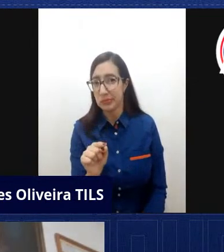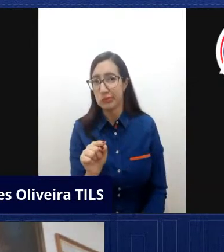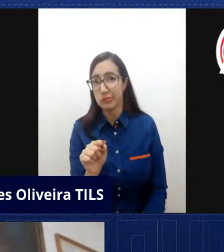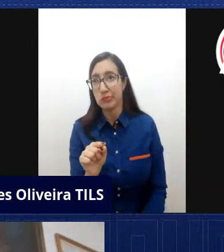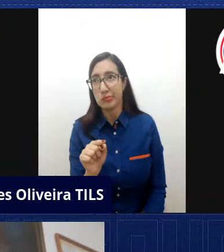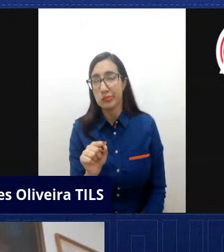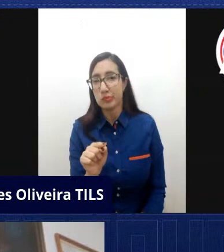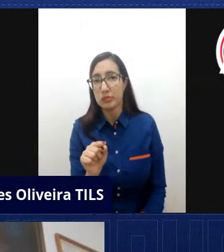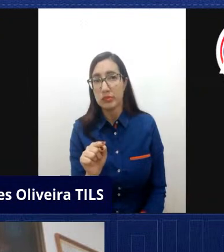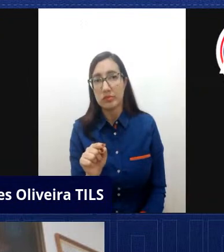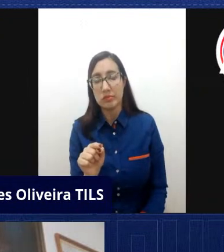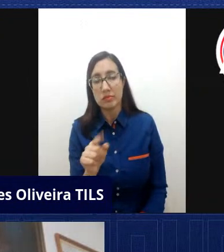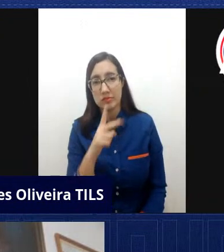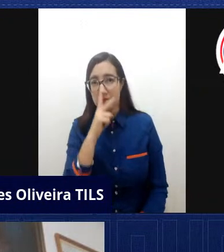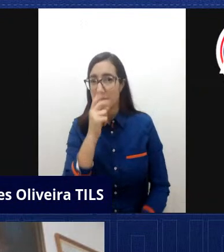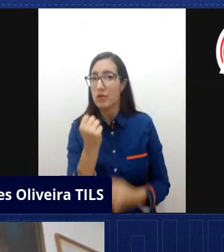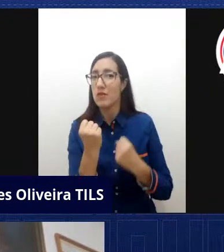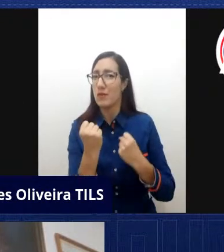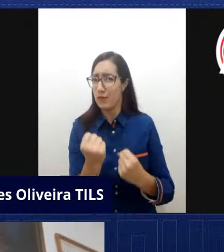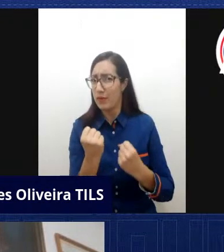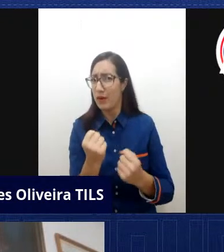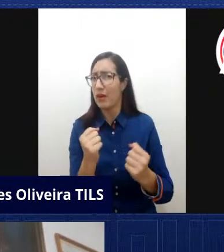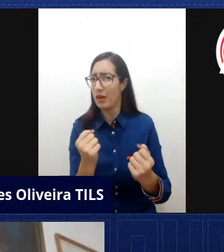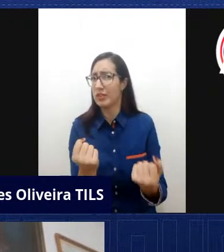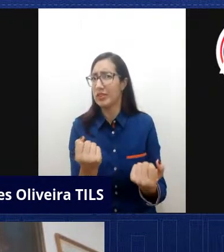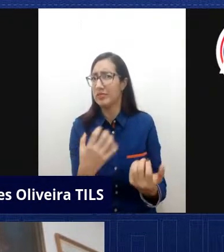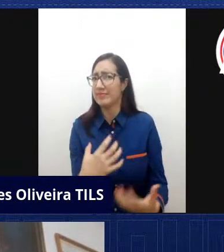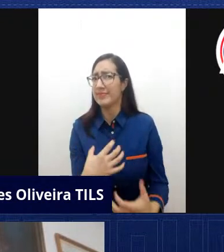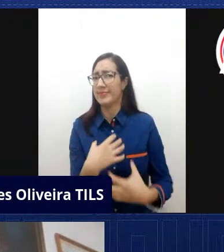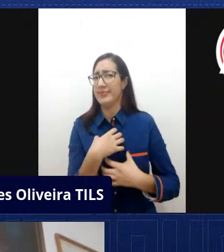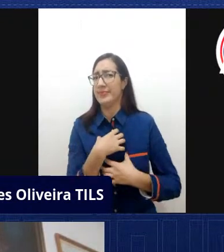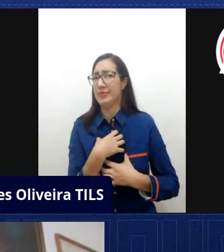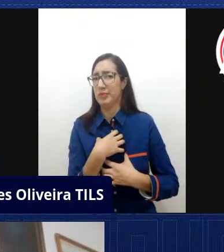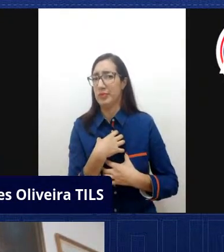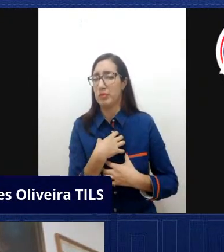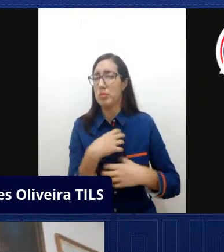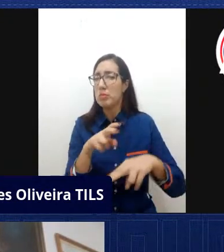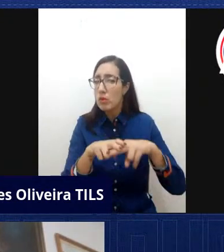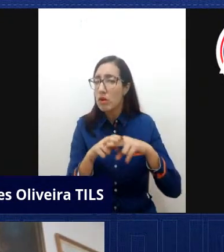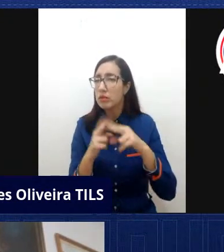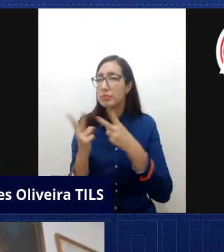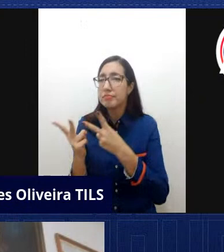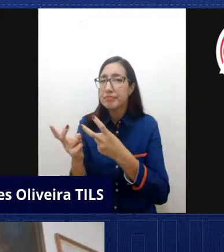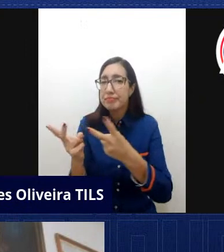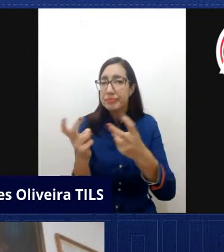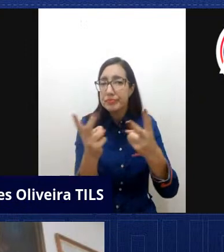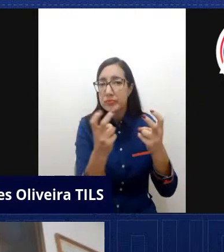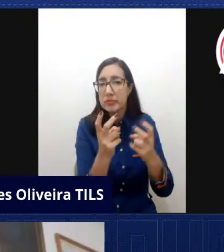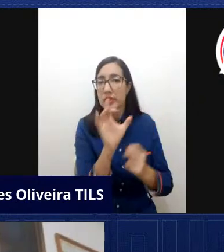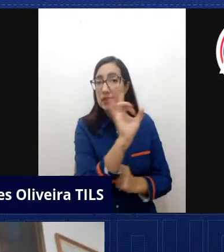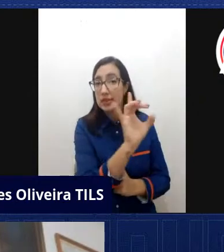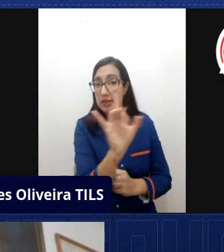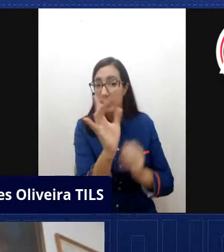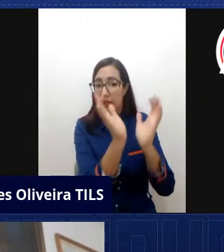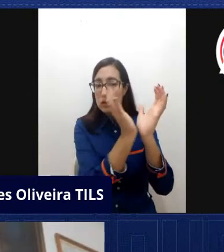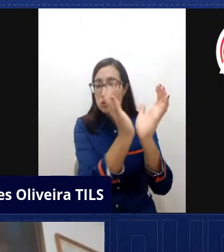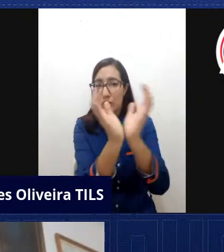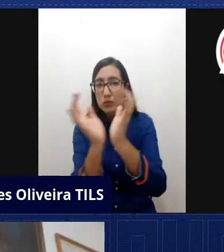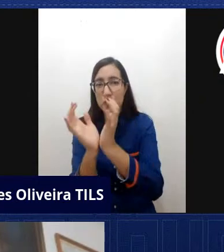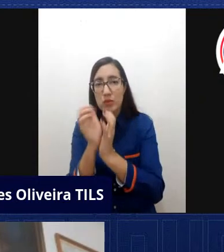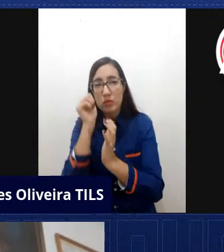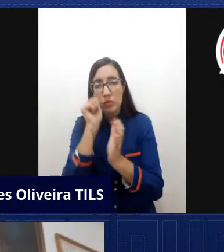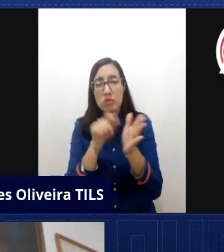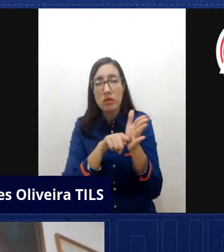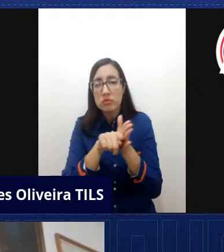muito forte quando a gente chega à conclusão nesse coletivo que uma questão que era limitadora,